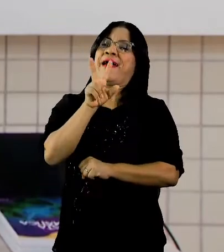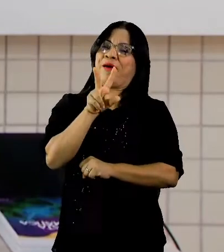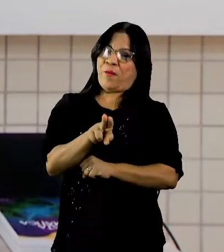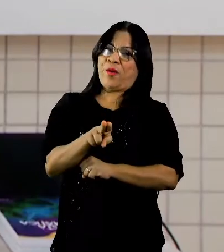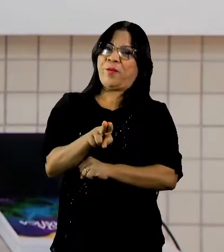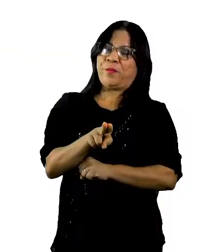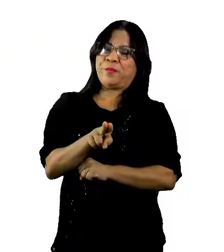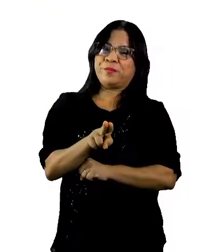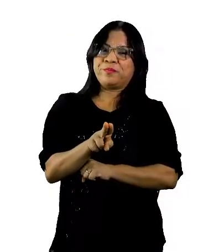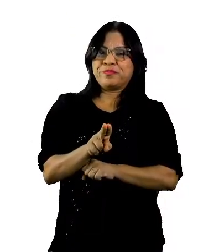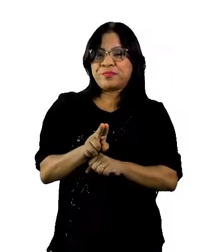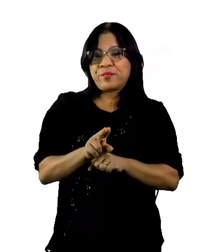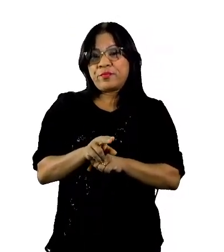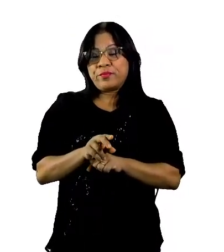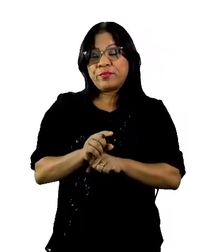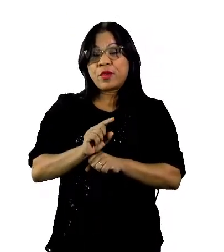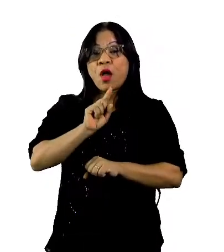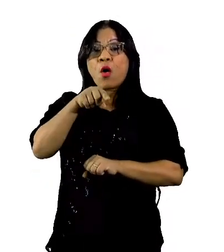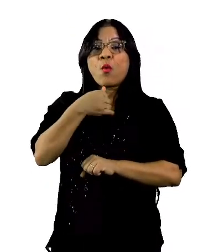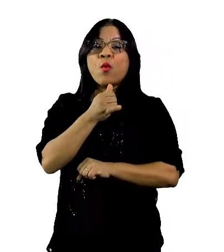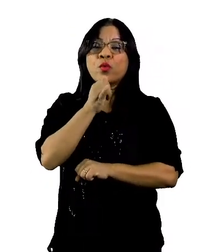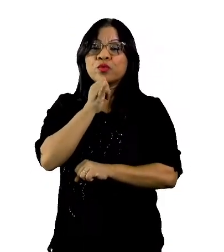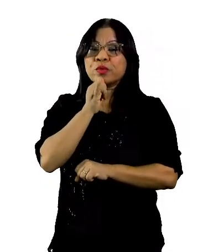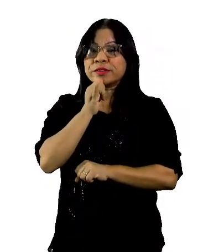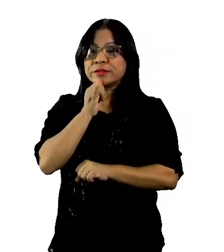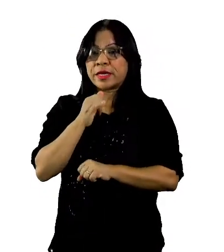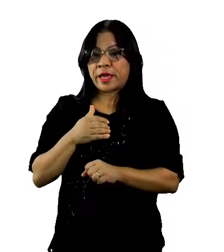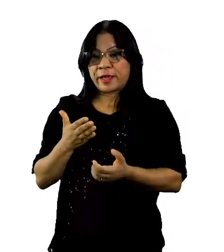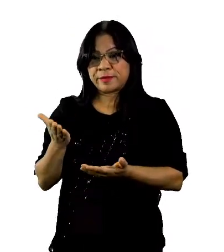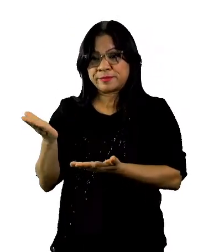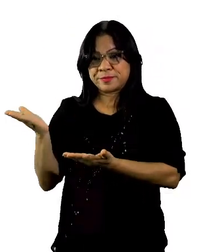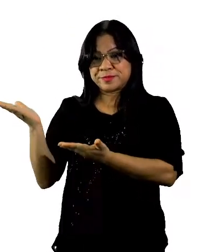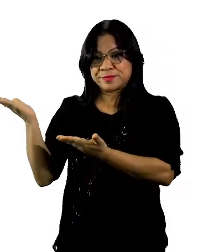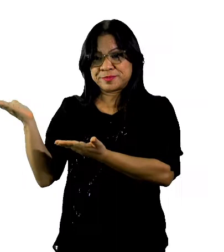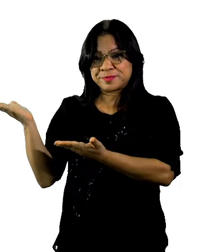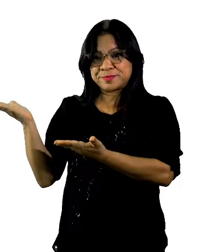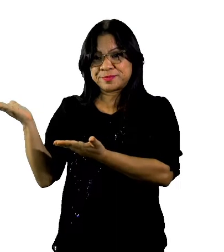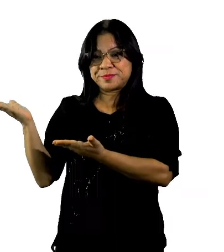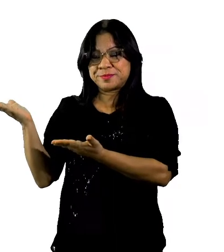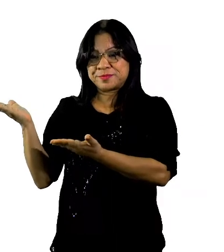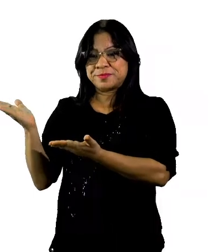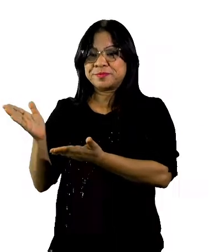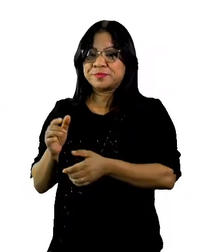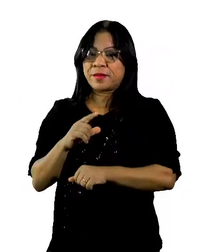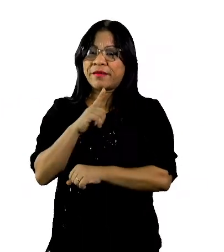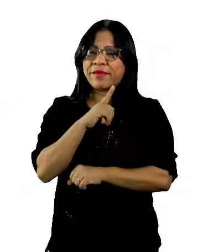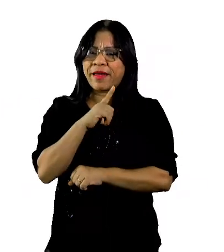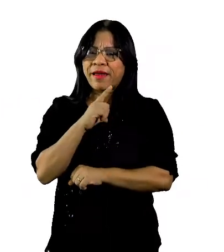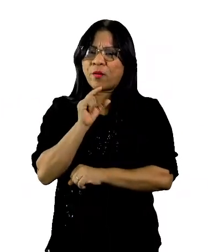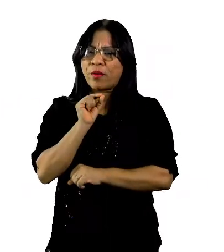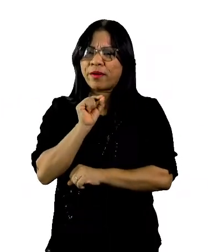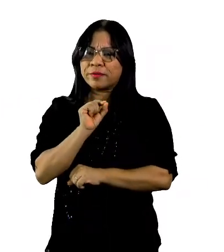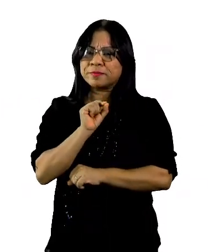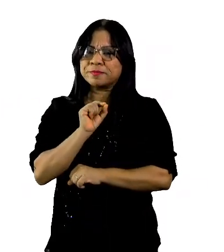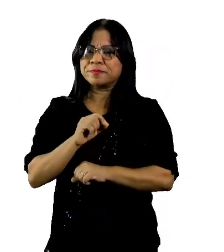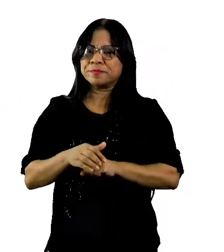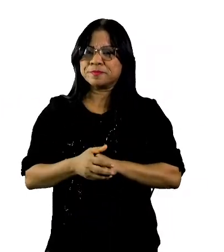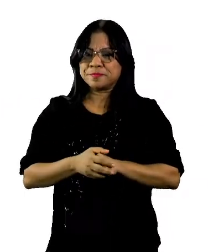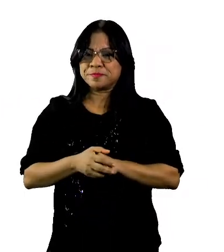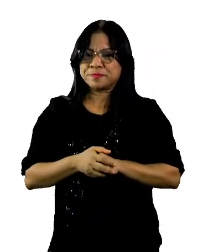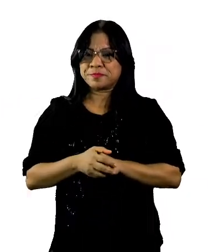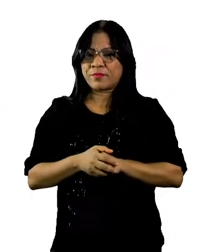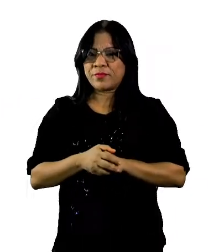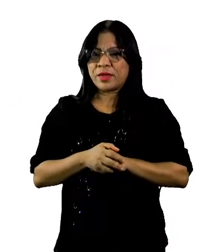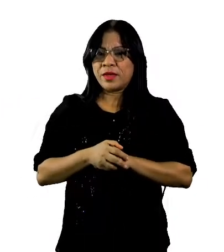Outro exemplo, eu tenho os monômios 6m ao quadrado y e menos